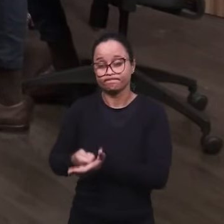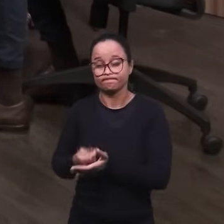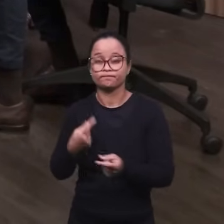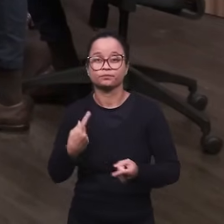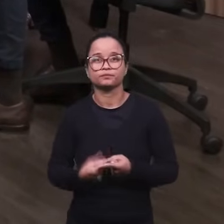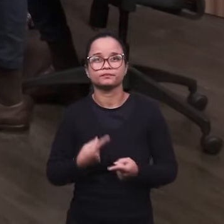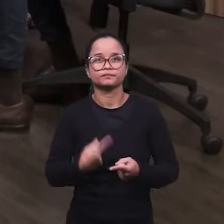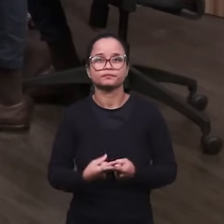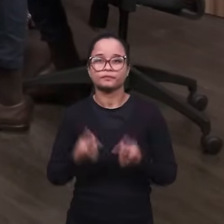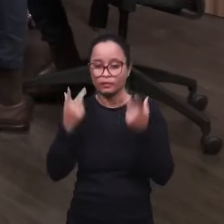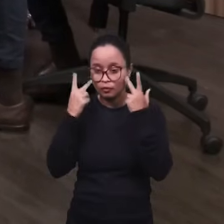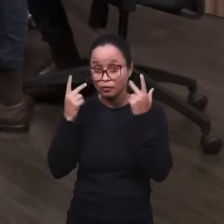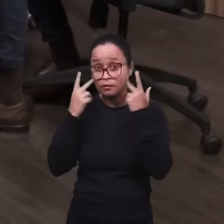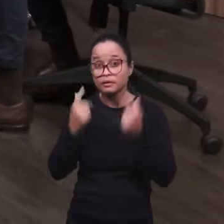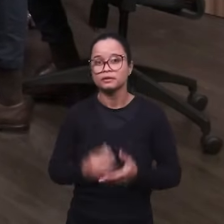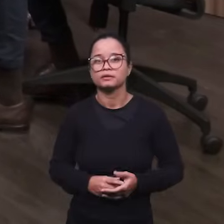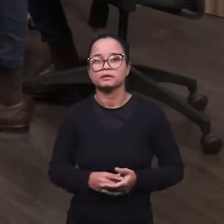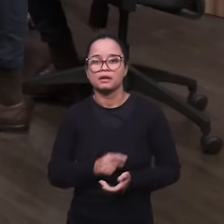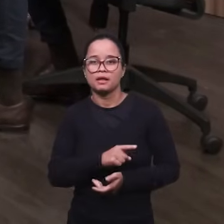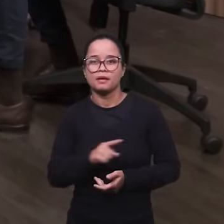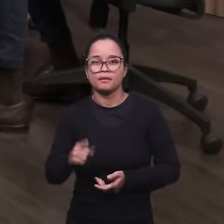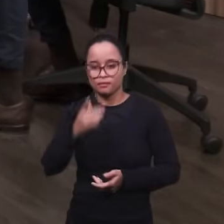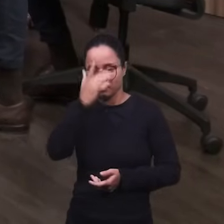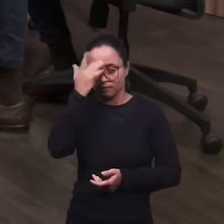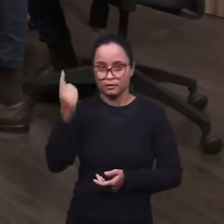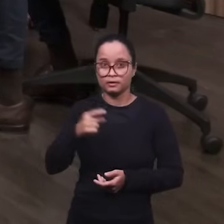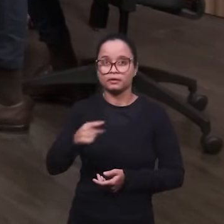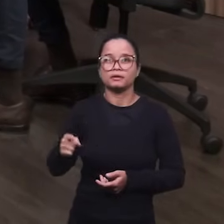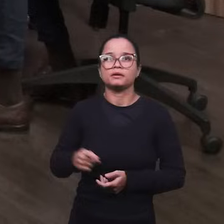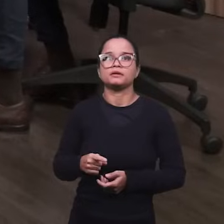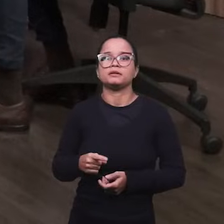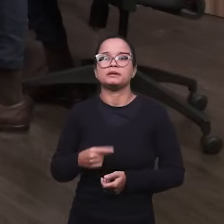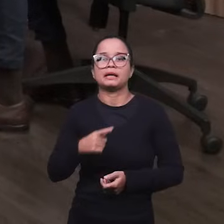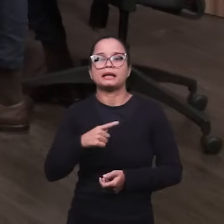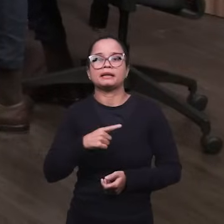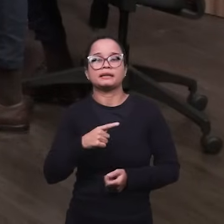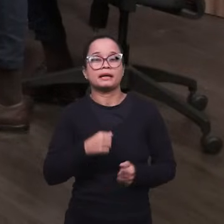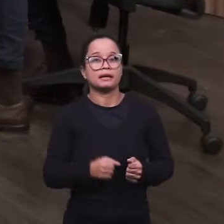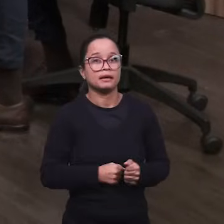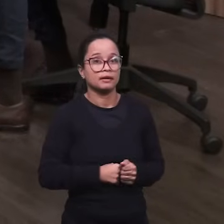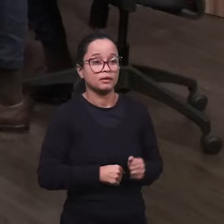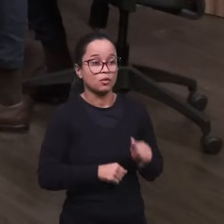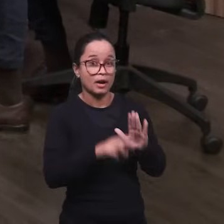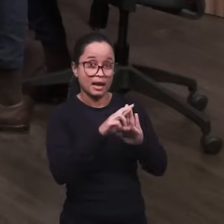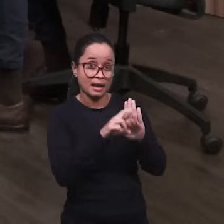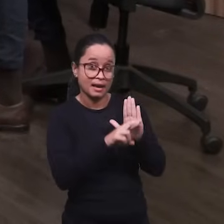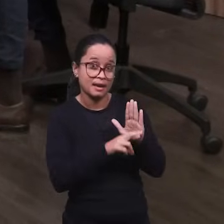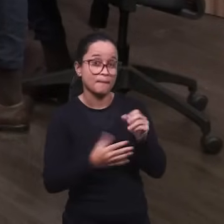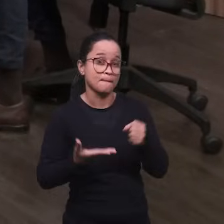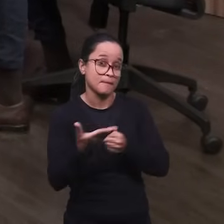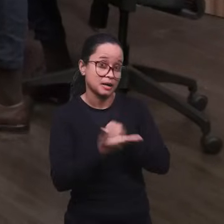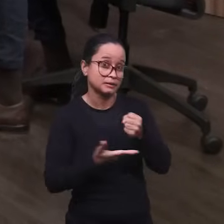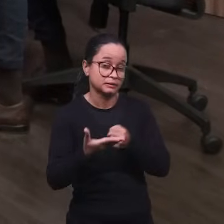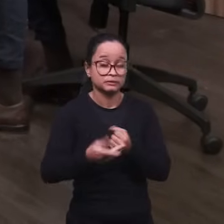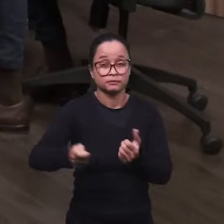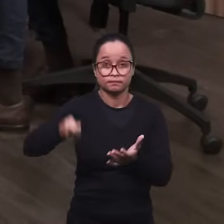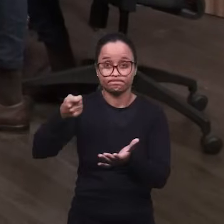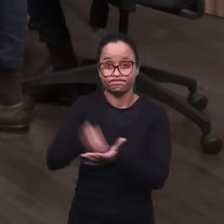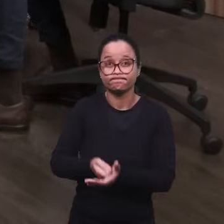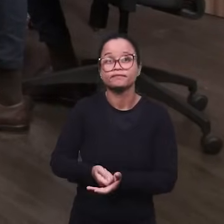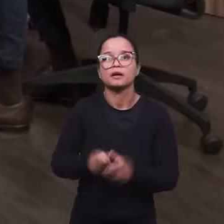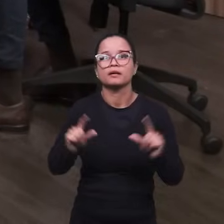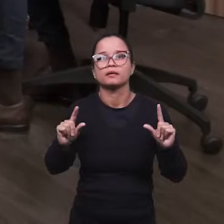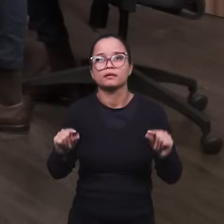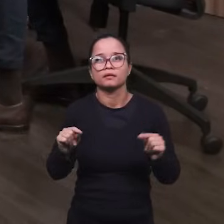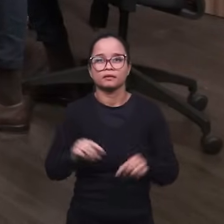normalmente quem vai para esse lado do investimento, uma das regras básicas de investimento é